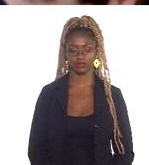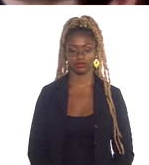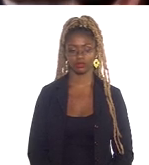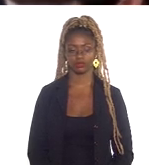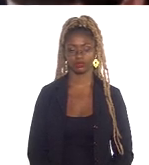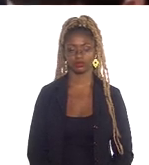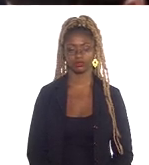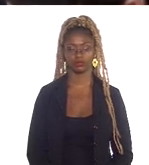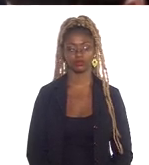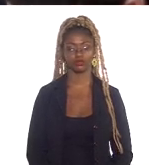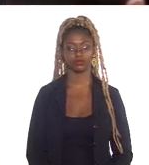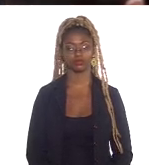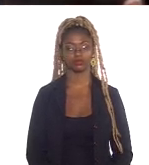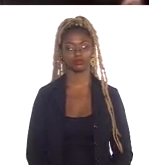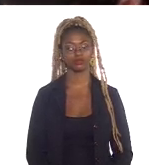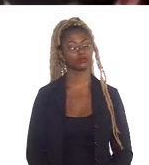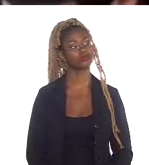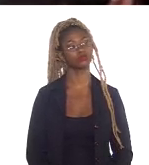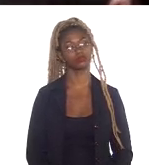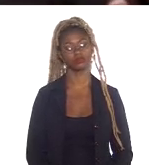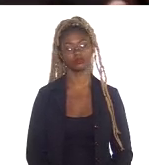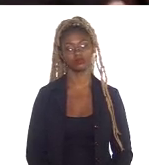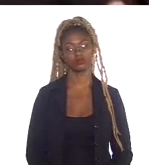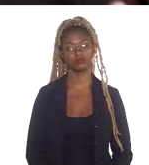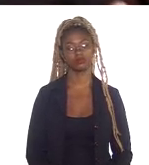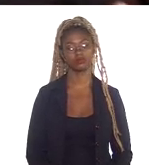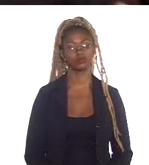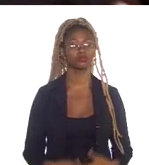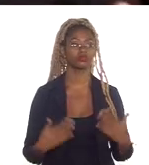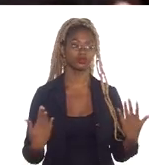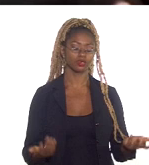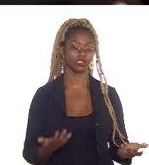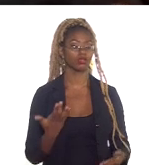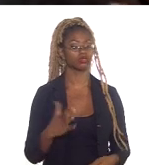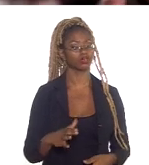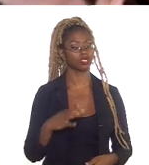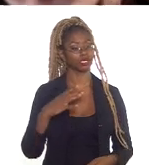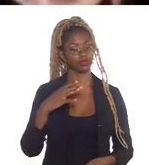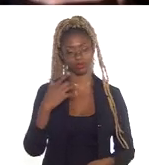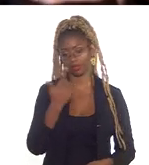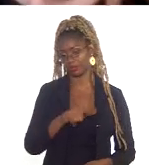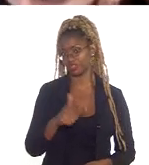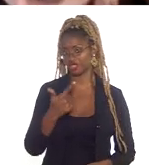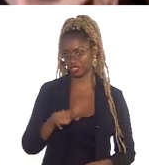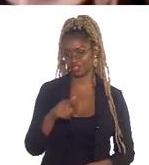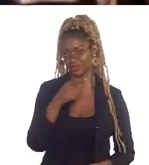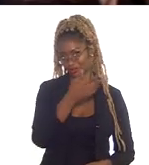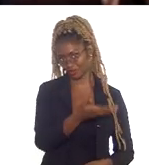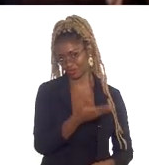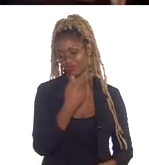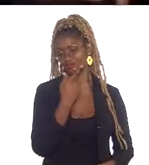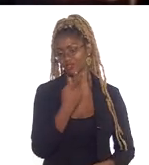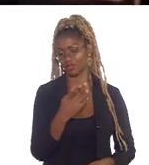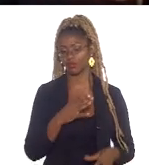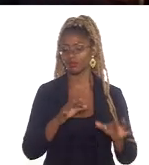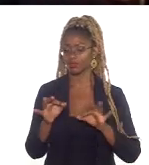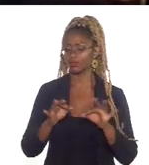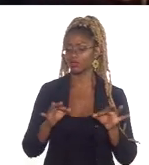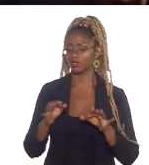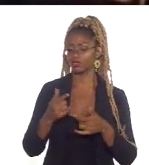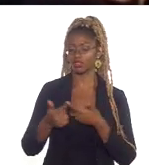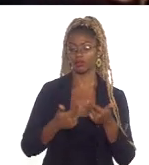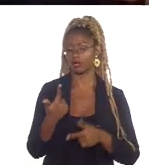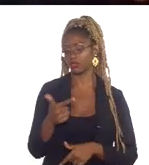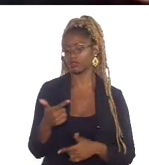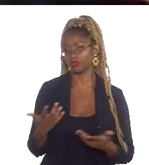Vossa Excelência, para não repetir o que Vossa Excelência falou, que é exatamente isso, o plano de trabalho ainda não existe,